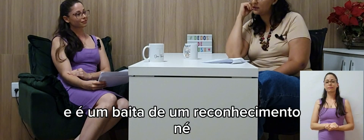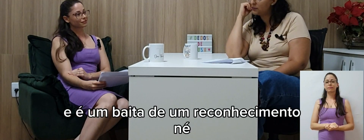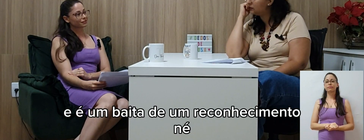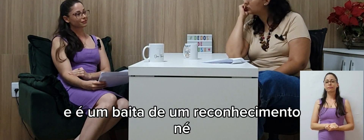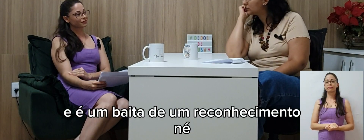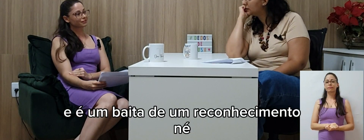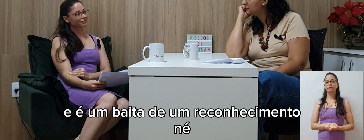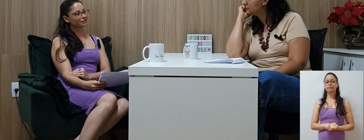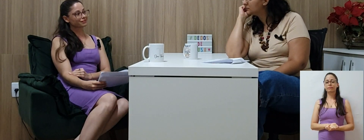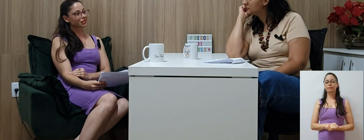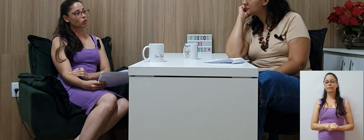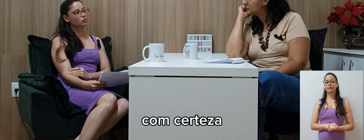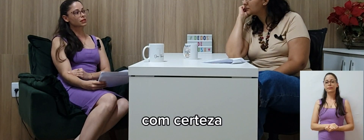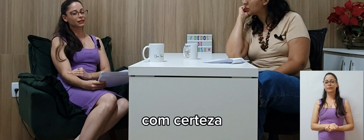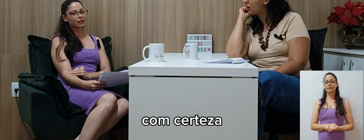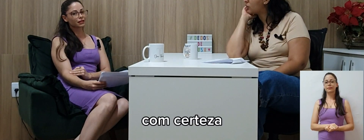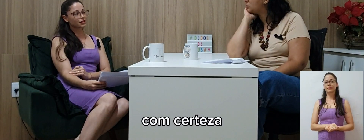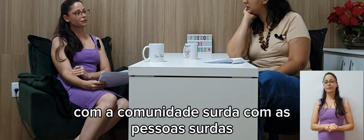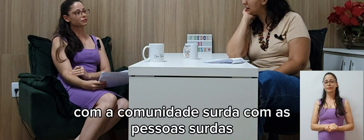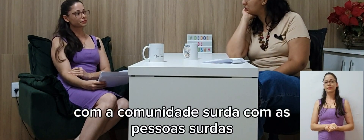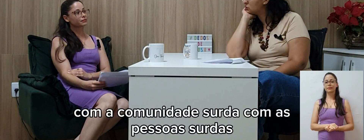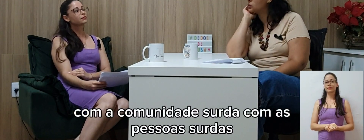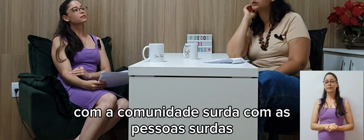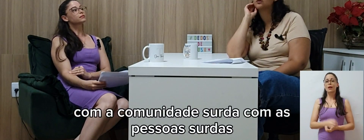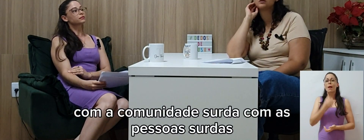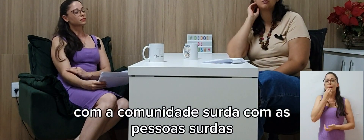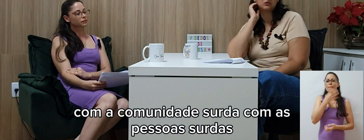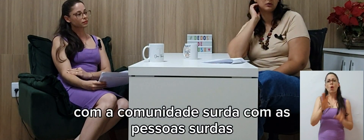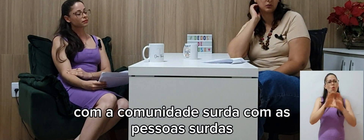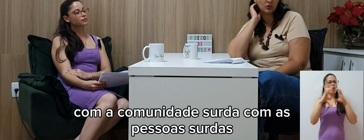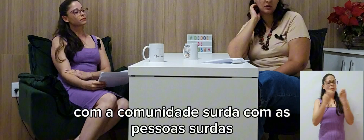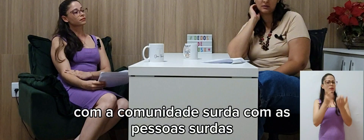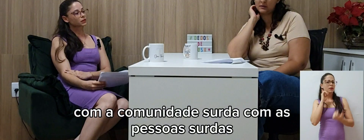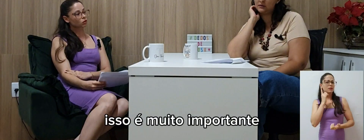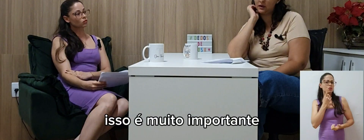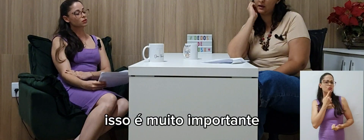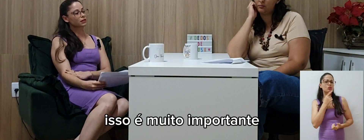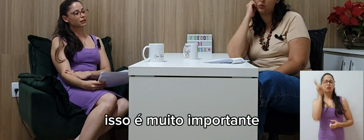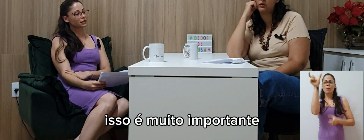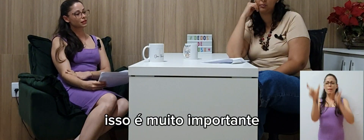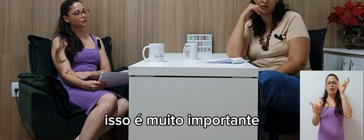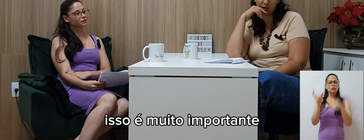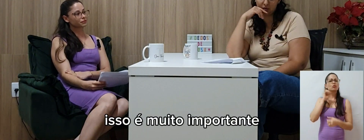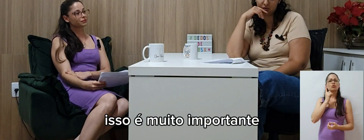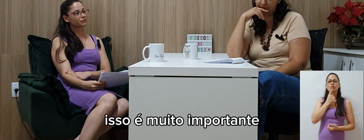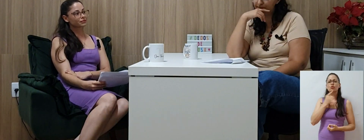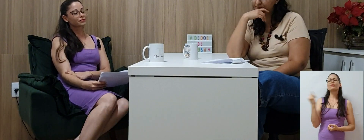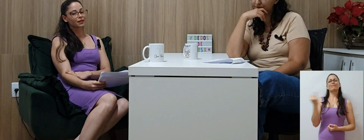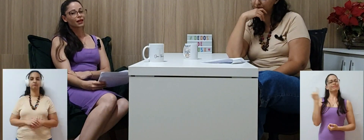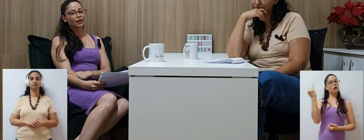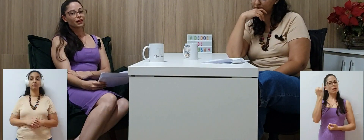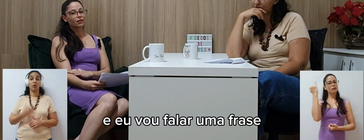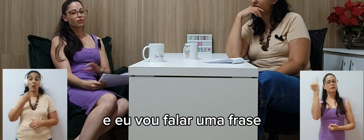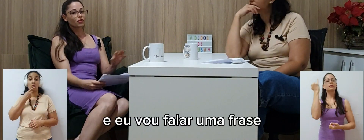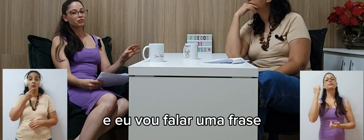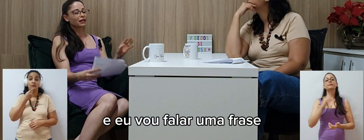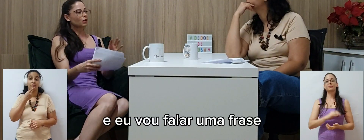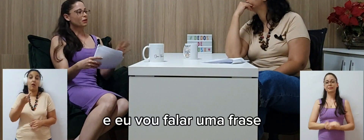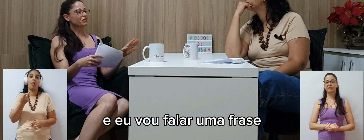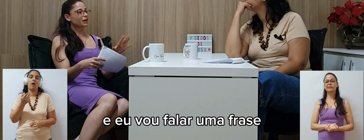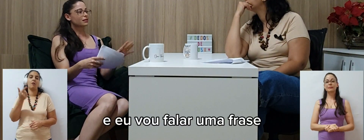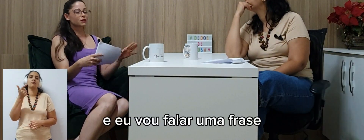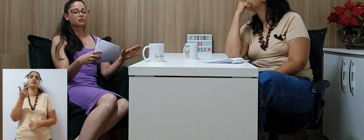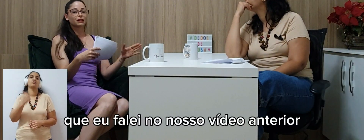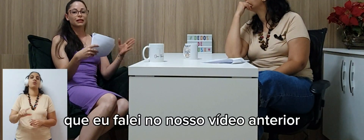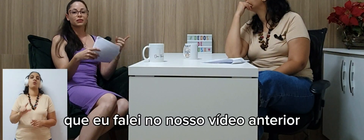de reconhecimento, né? Com certeza. Com a comunidade surda, com as pessoas surdas, isso muito importante. E eu vou